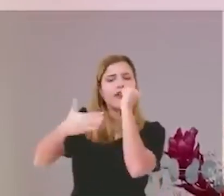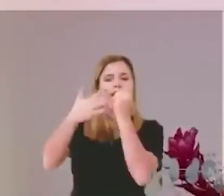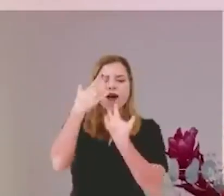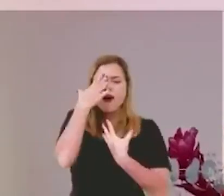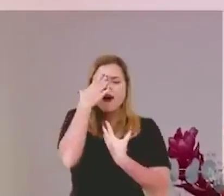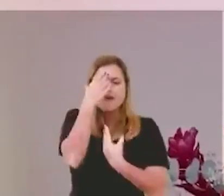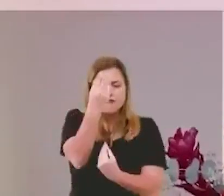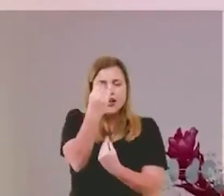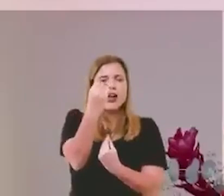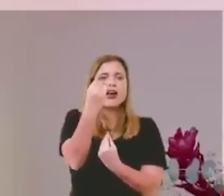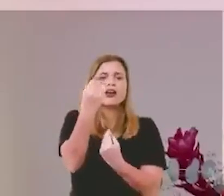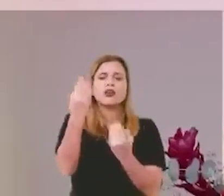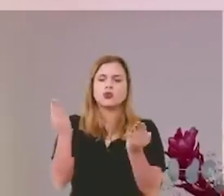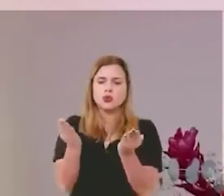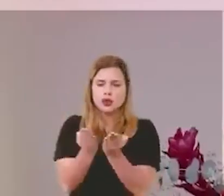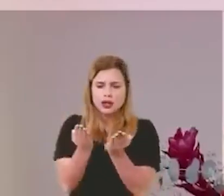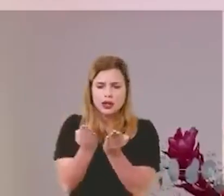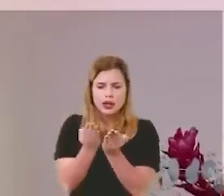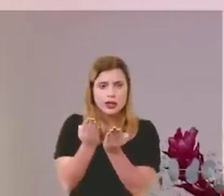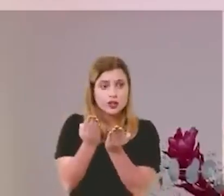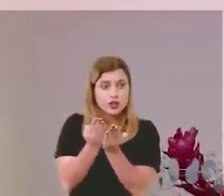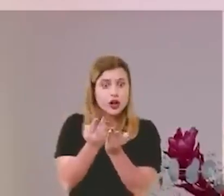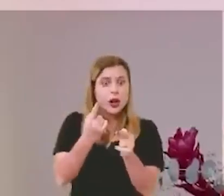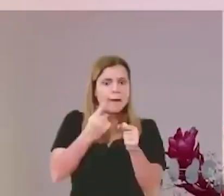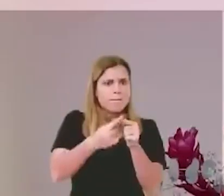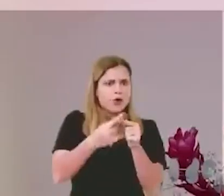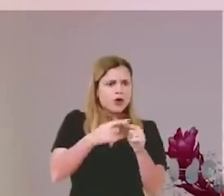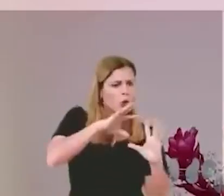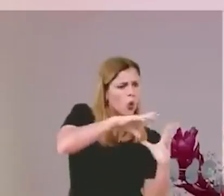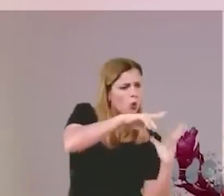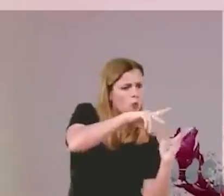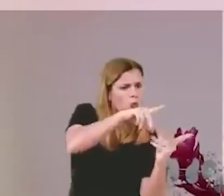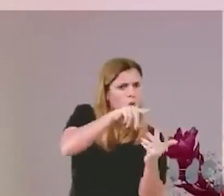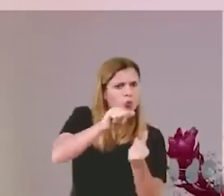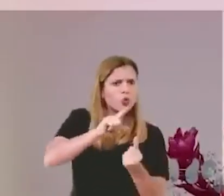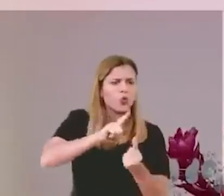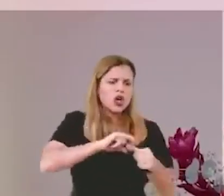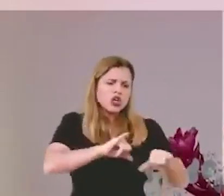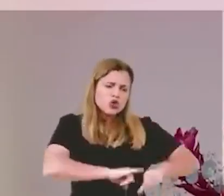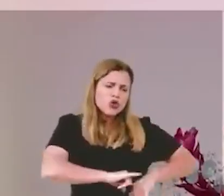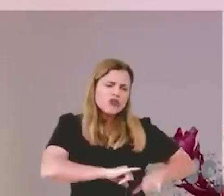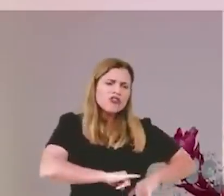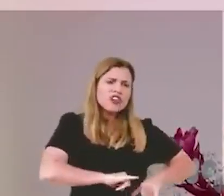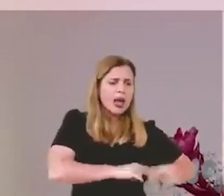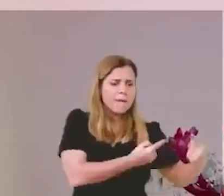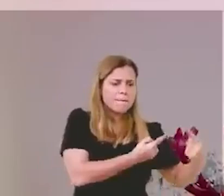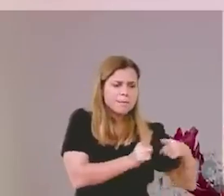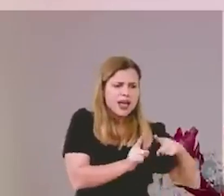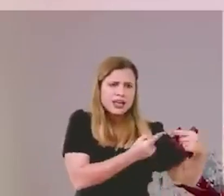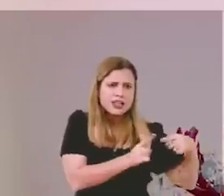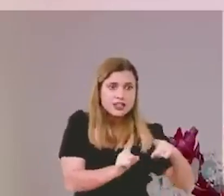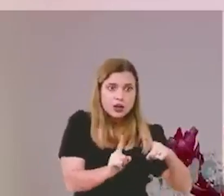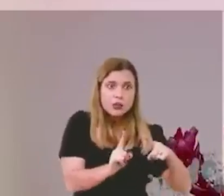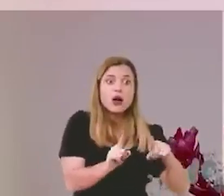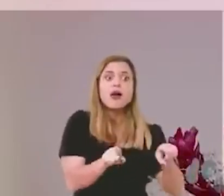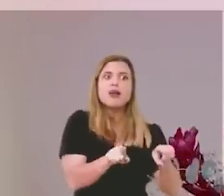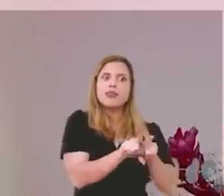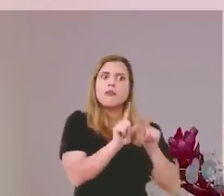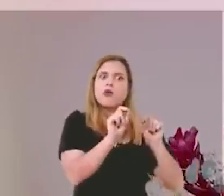perigoso que quase devasta a igreja nos 3 primeiros séculos, uma heresia chamada